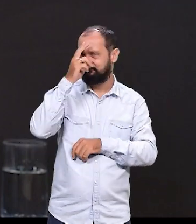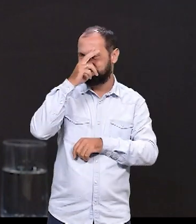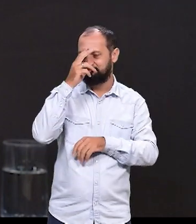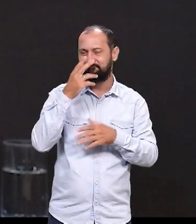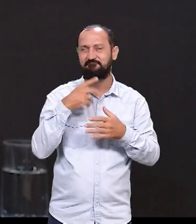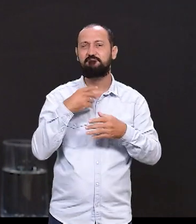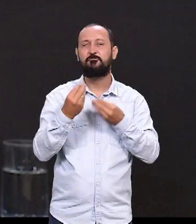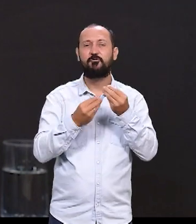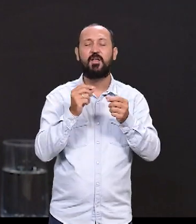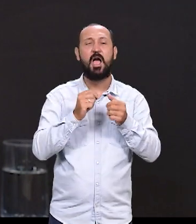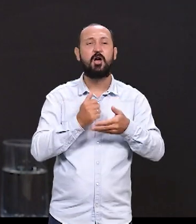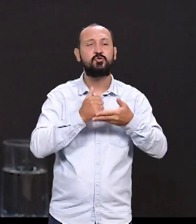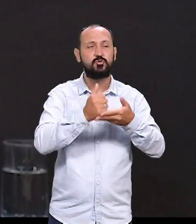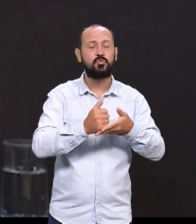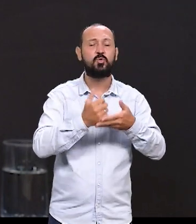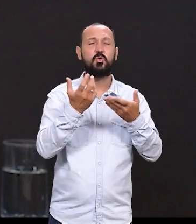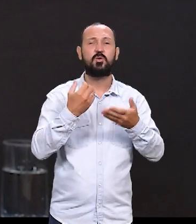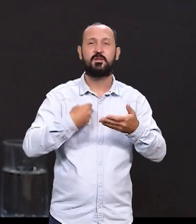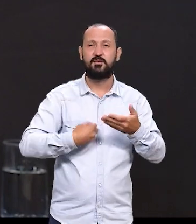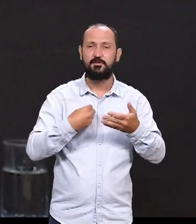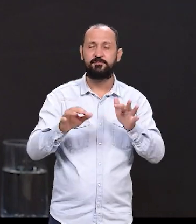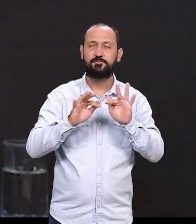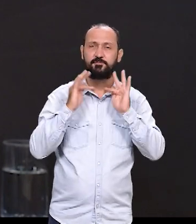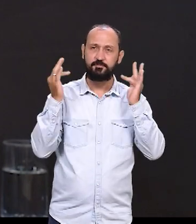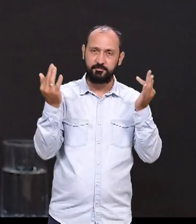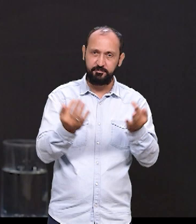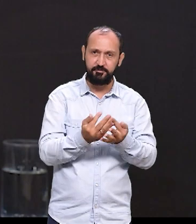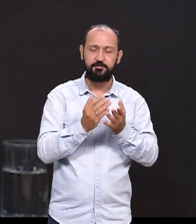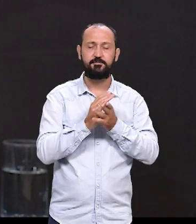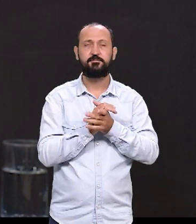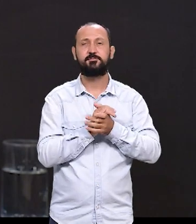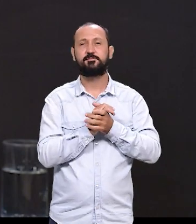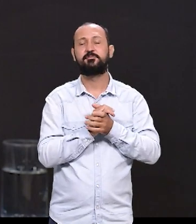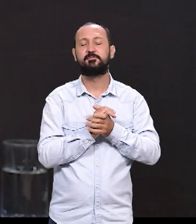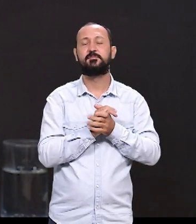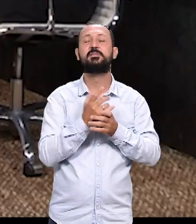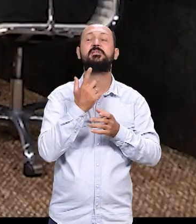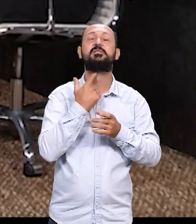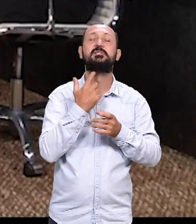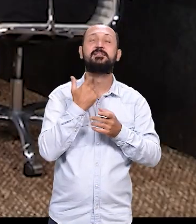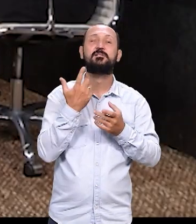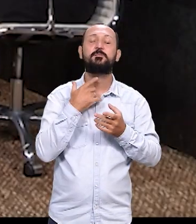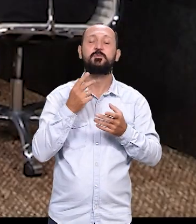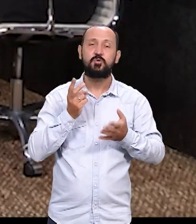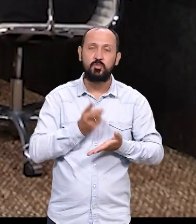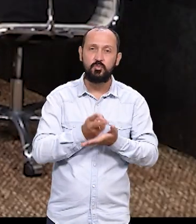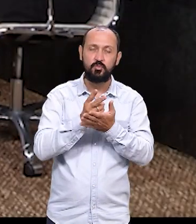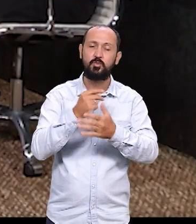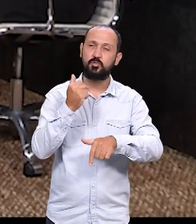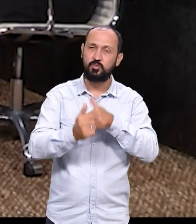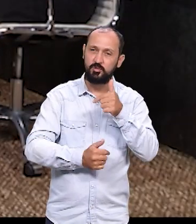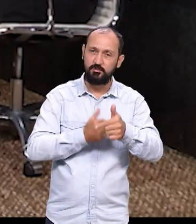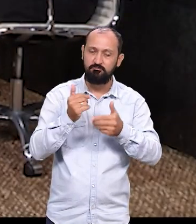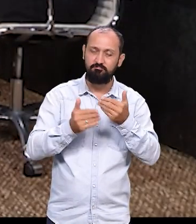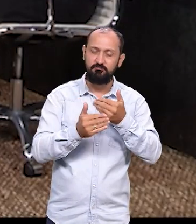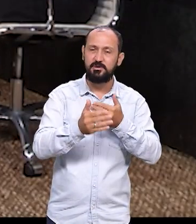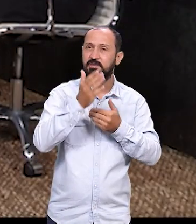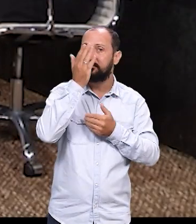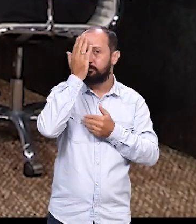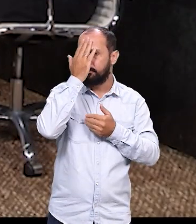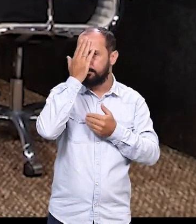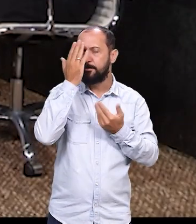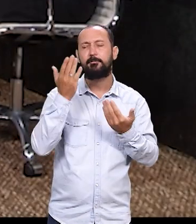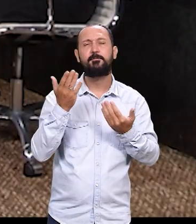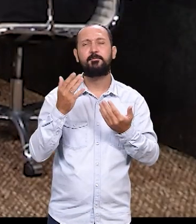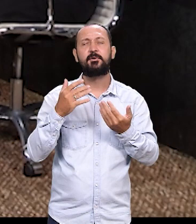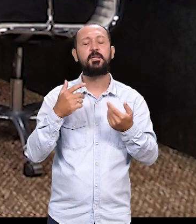emociono de lembrar o quanto isso eh fez a diferença na vida de tantas famílias e isso é um motivador muito grande pra gente continuar